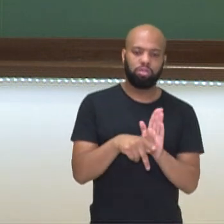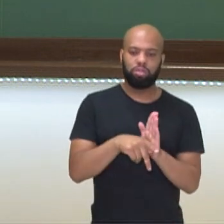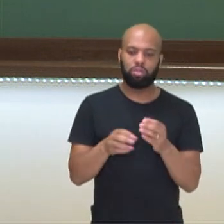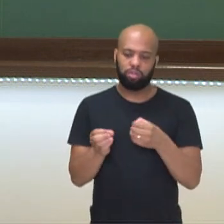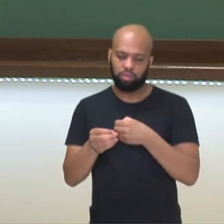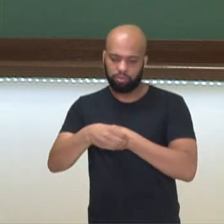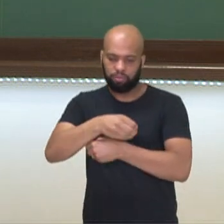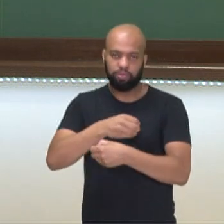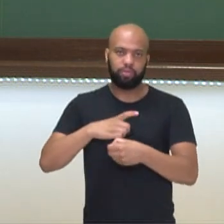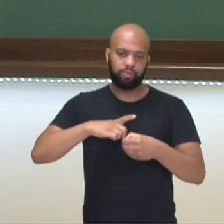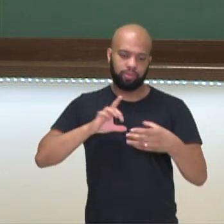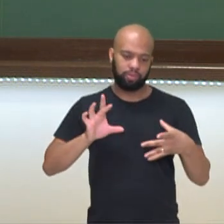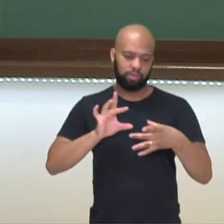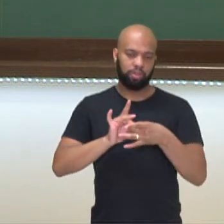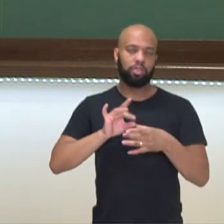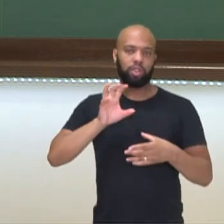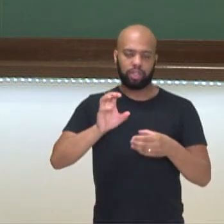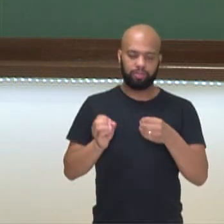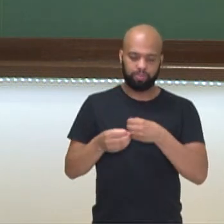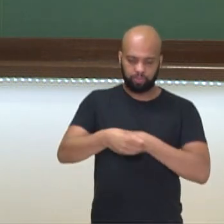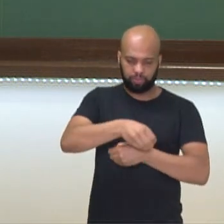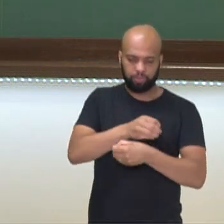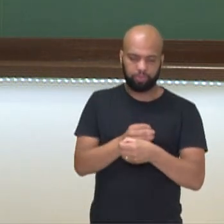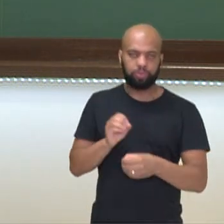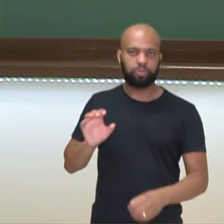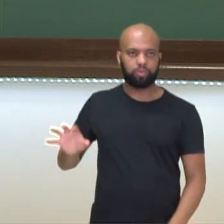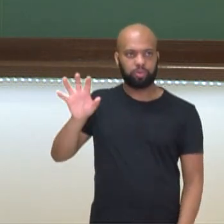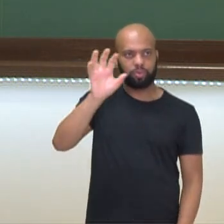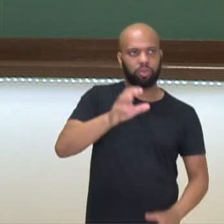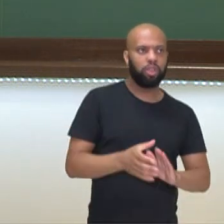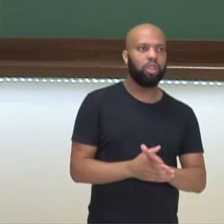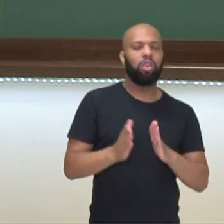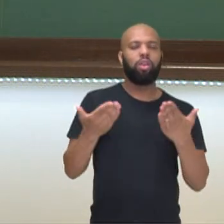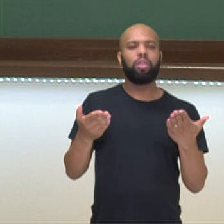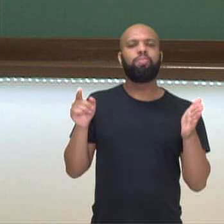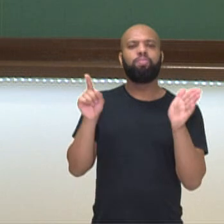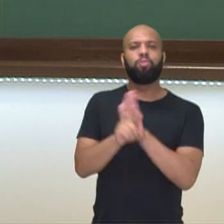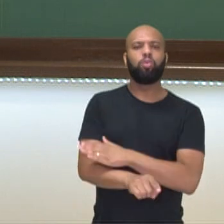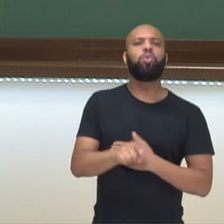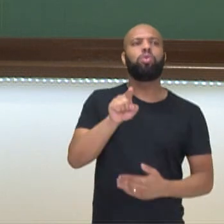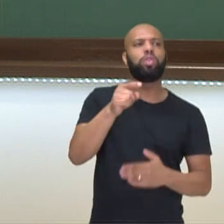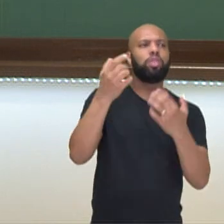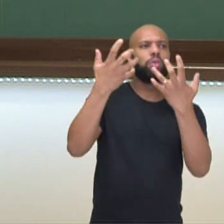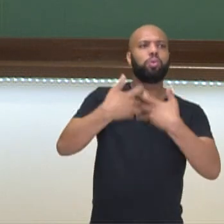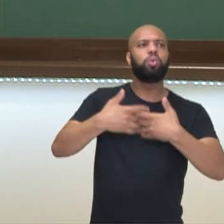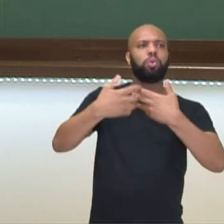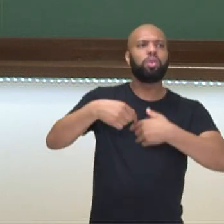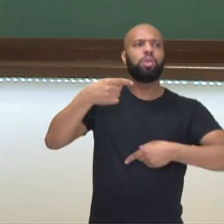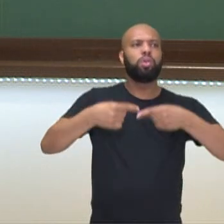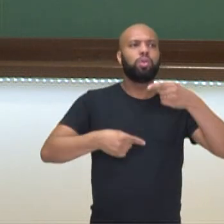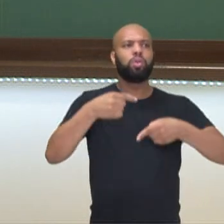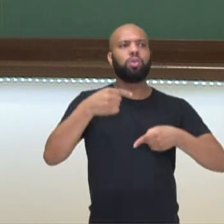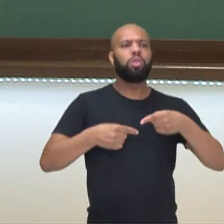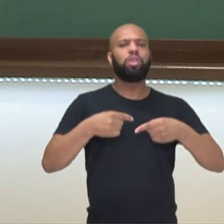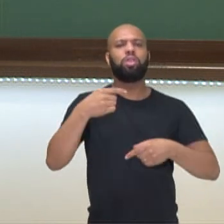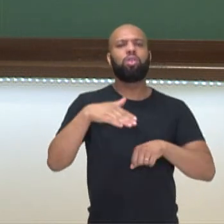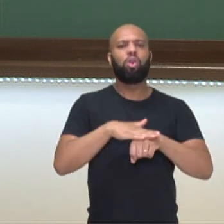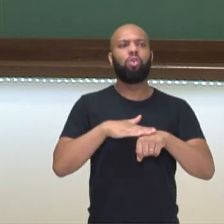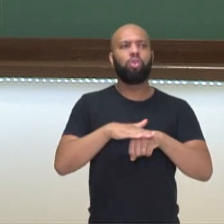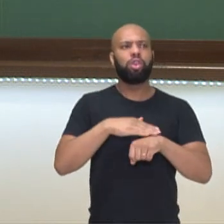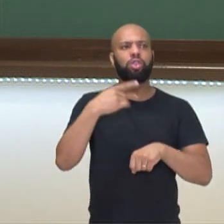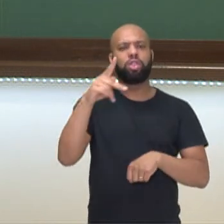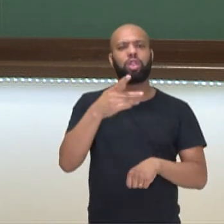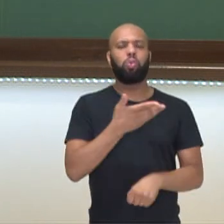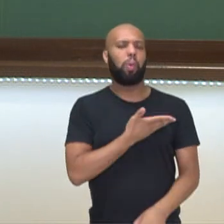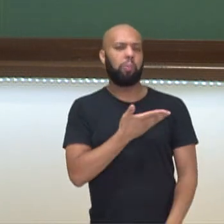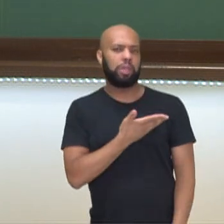municípios pertencentes a essas regiões metropolitanas. Então aí a gente faz uma pergunta para que vocês possam discutir e conversar com seus estudantes